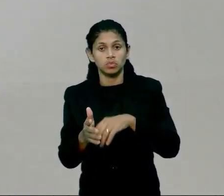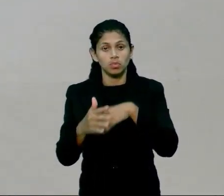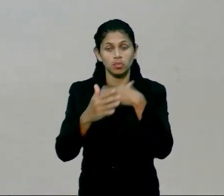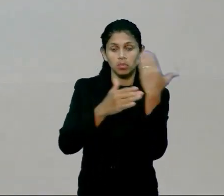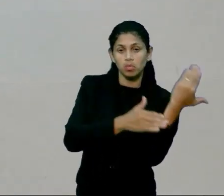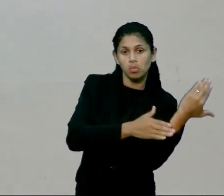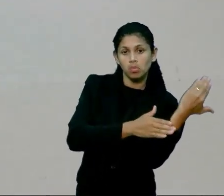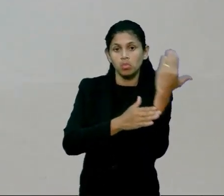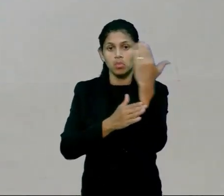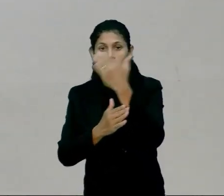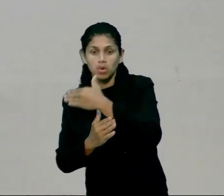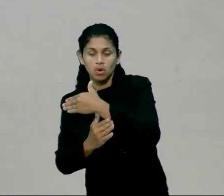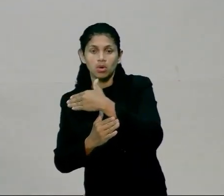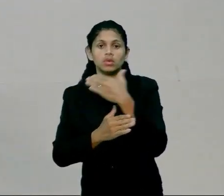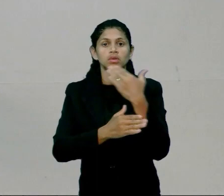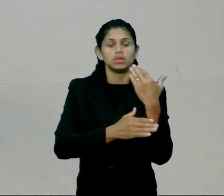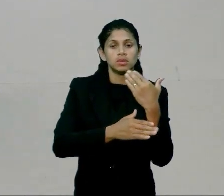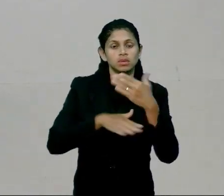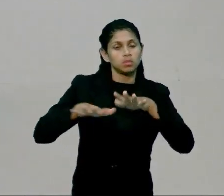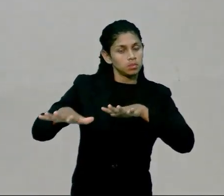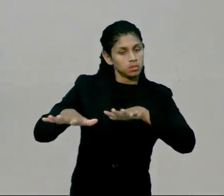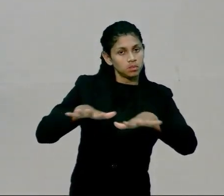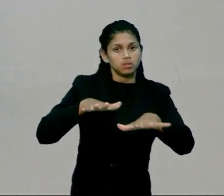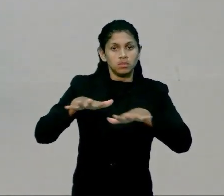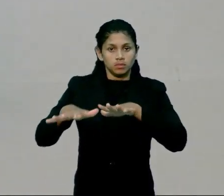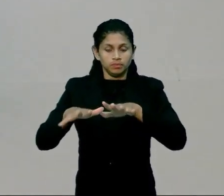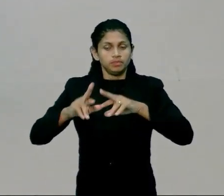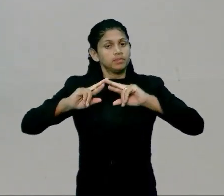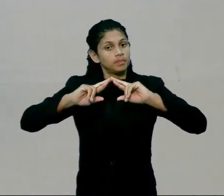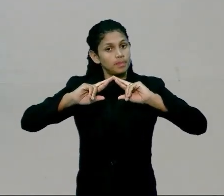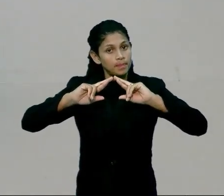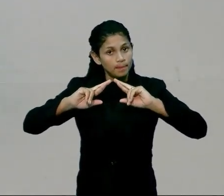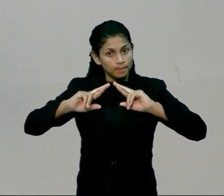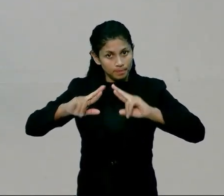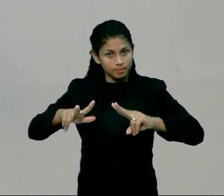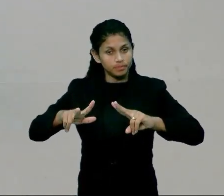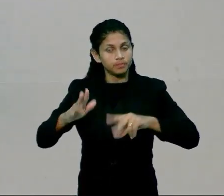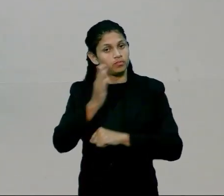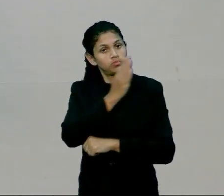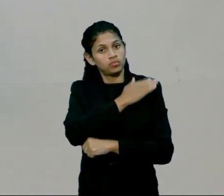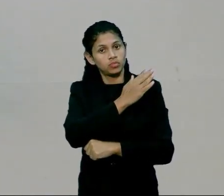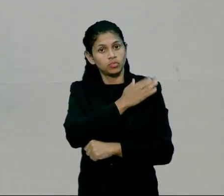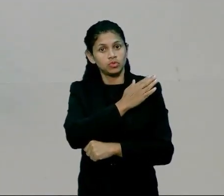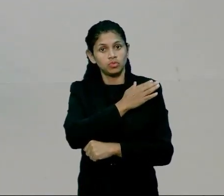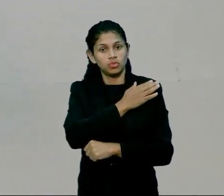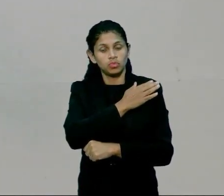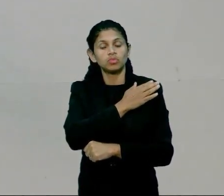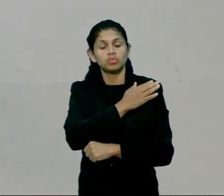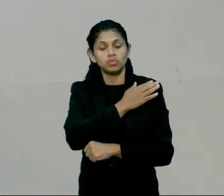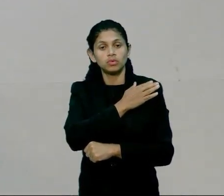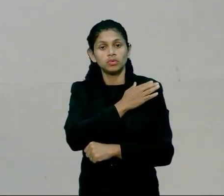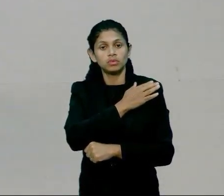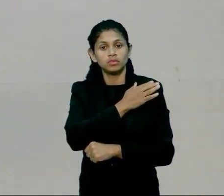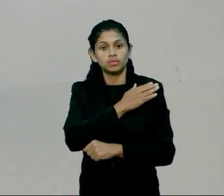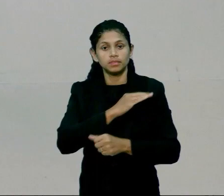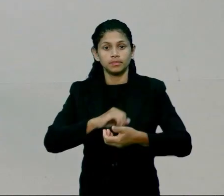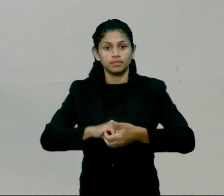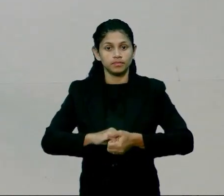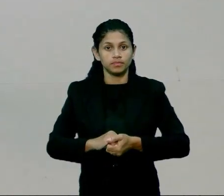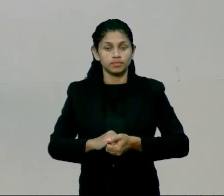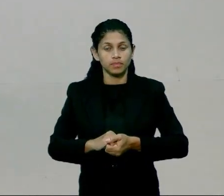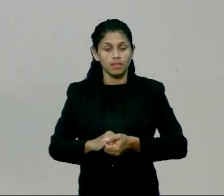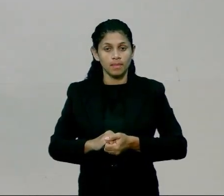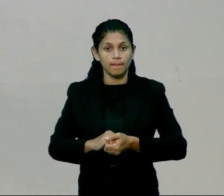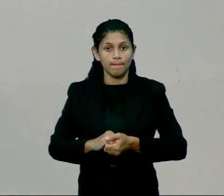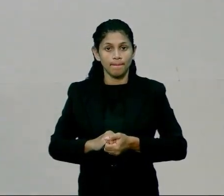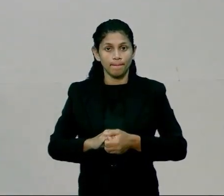gente faz yoga, então a gente vai um pouquinho mais, mas que é diferente do ombro, ó. O meu ombro, meu amor, mas já minha coluna é só aqui, ó, só